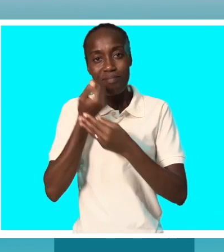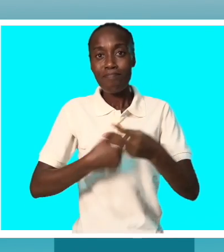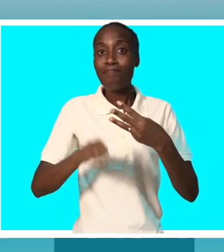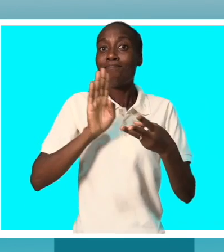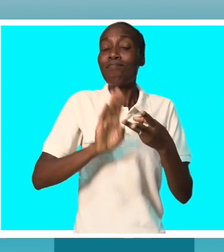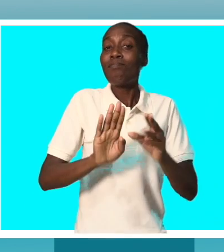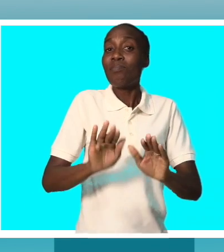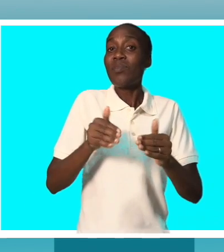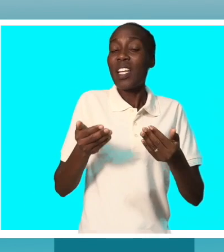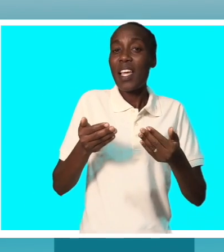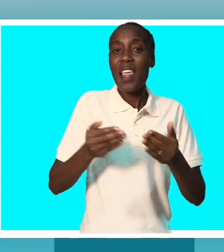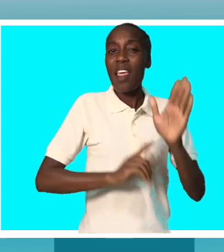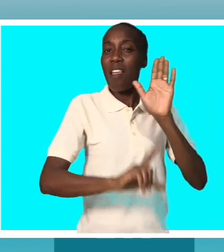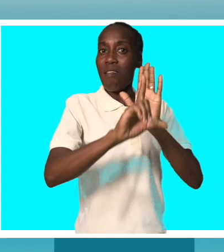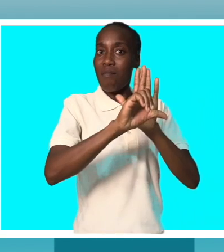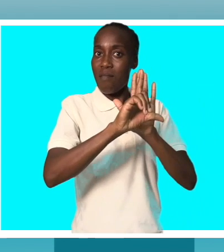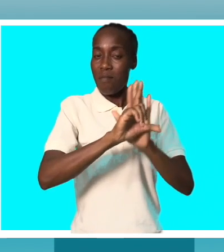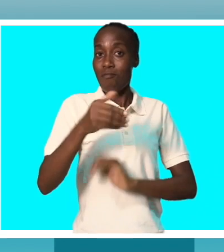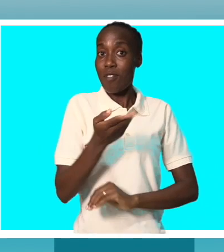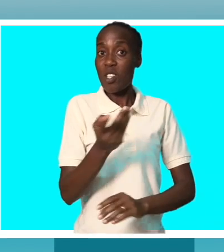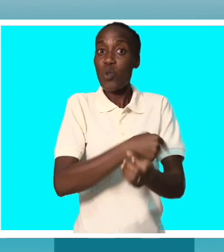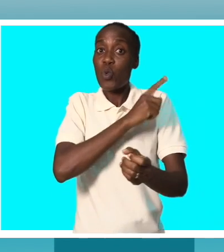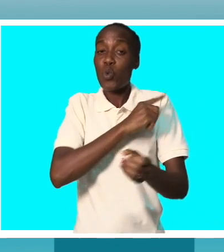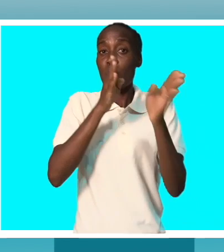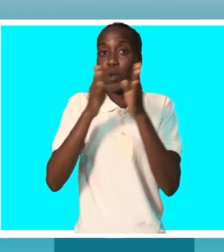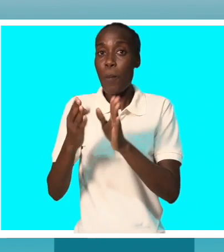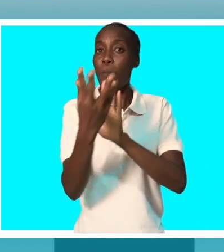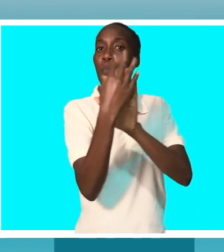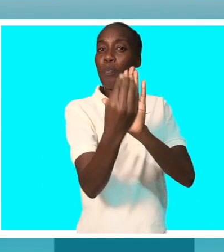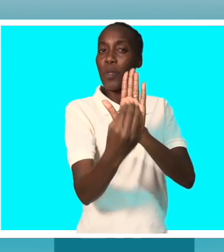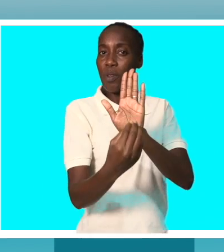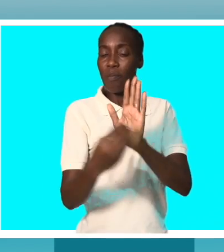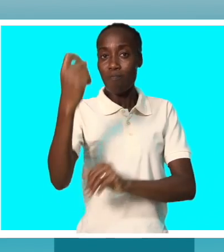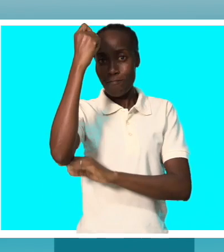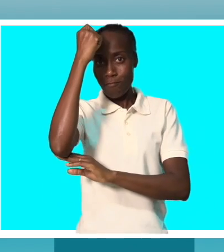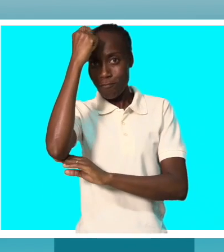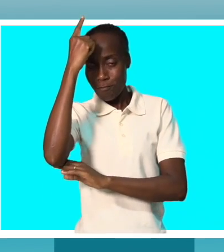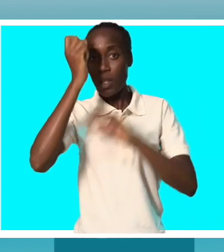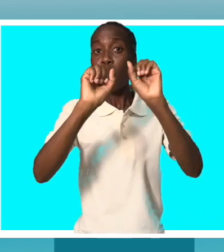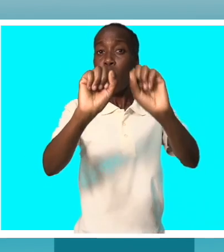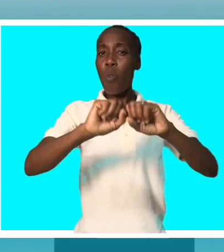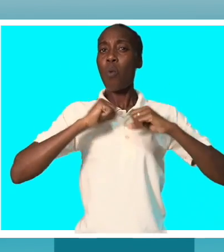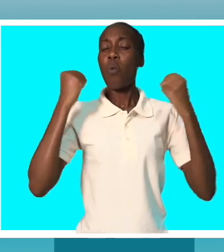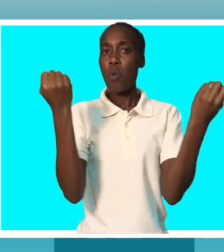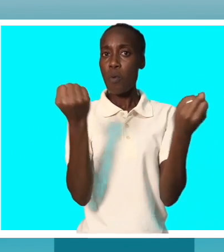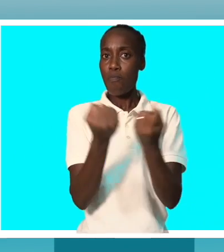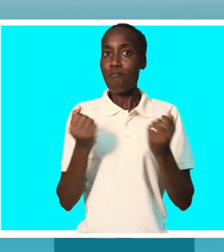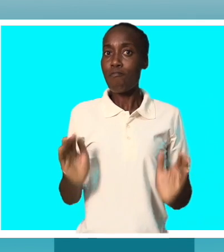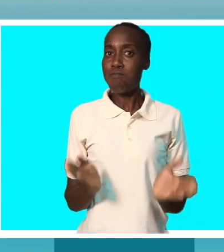gesto de caridade. É uma política de recursos humanos, fruto de uma cultura